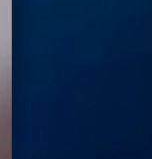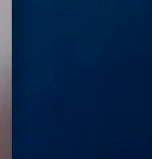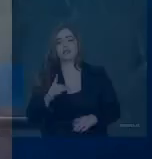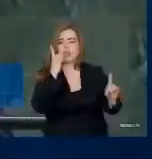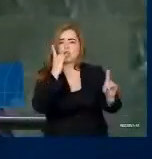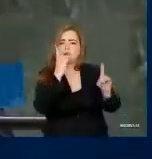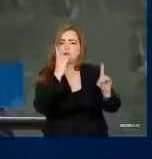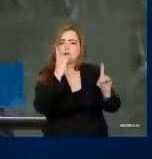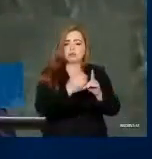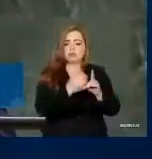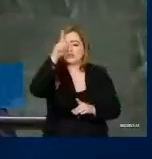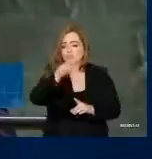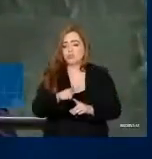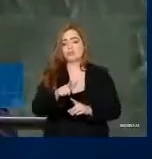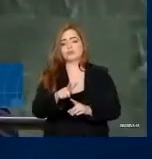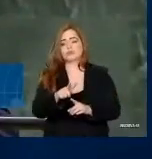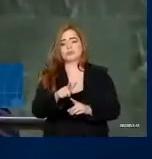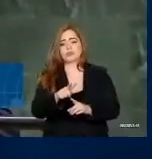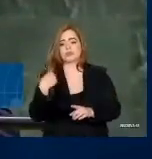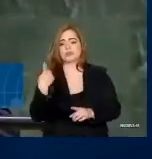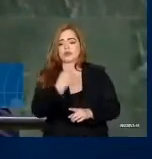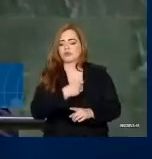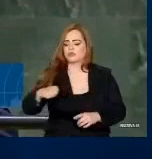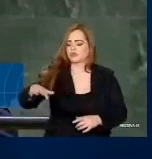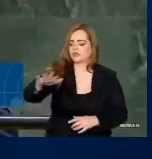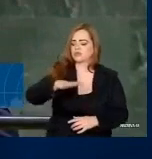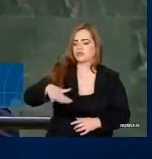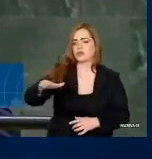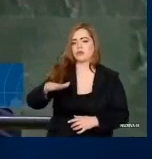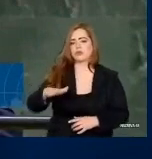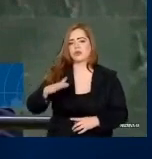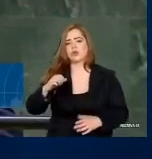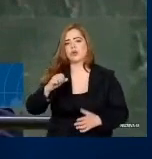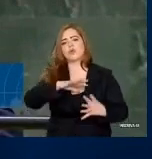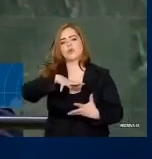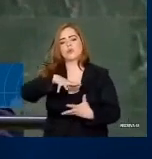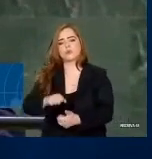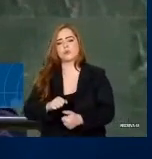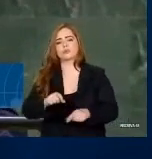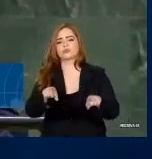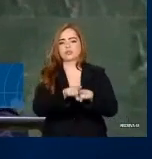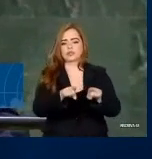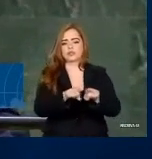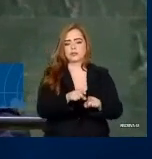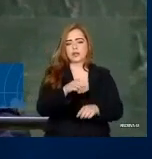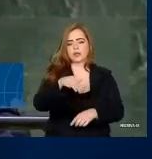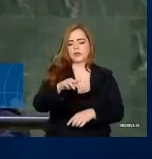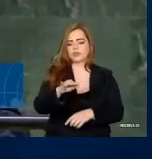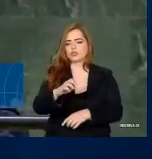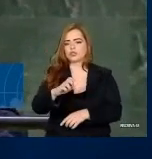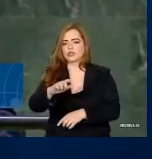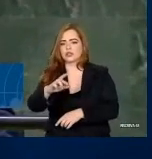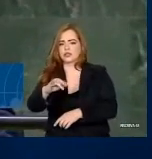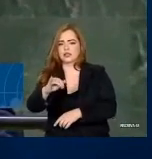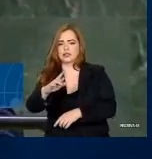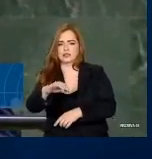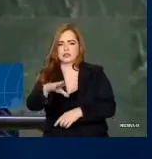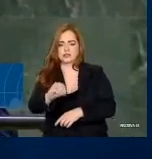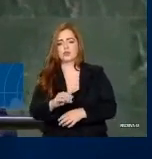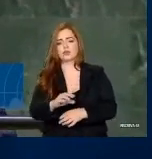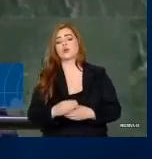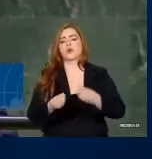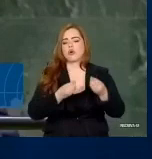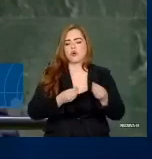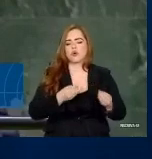falar ou não da guerra? Ele tem que se meter, eu concordo que ele não tem que se meter nisso, não é problema dele. Ah, ele se posicionou, não tem que se posicionar, ele tem que